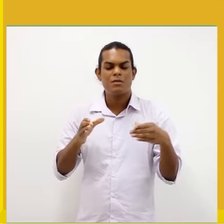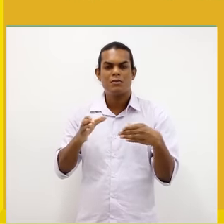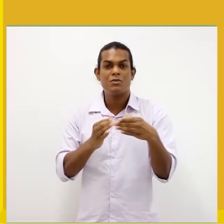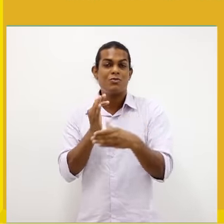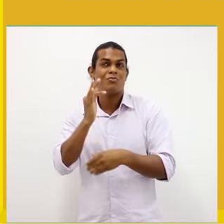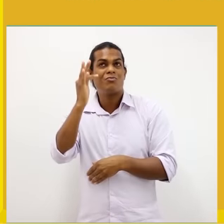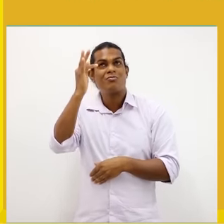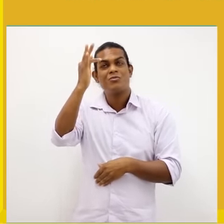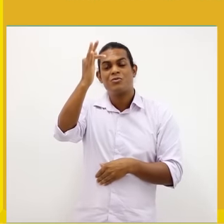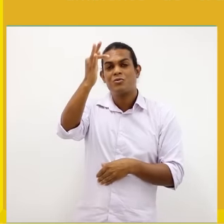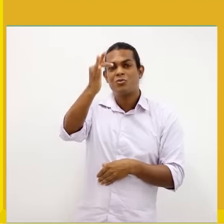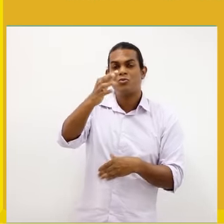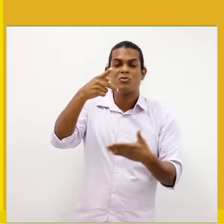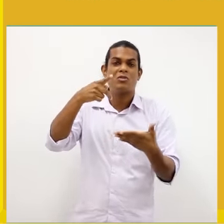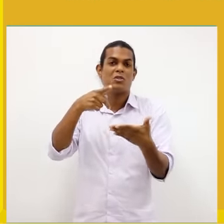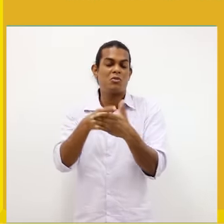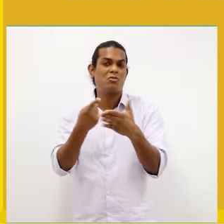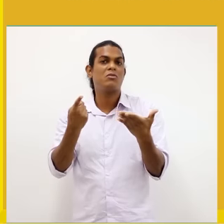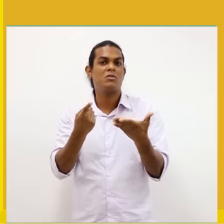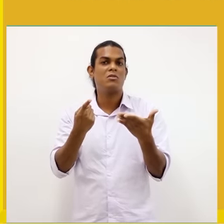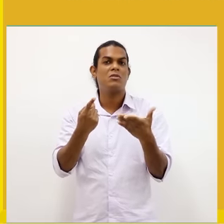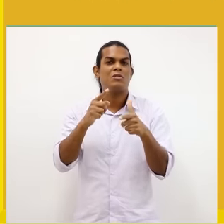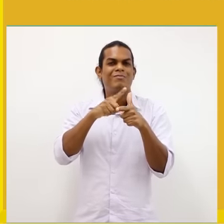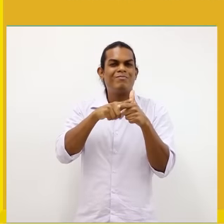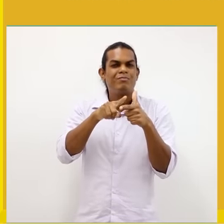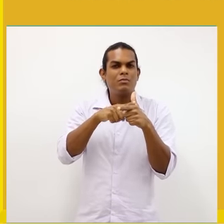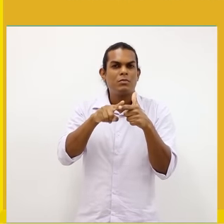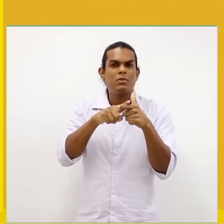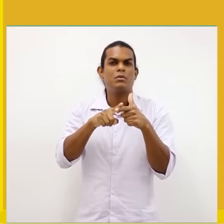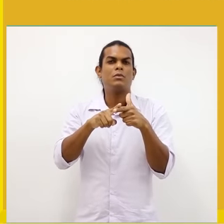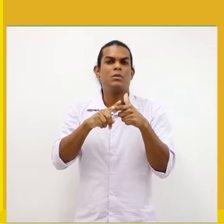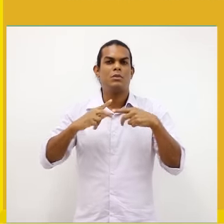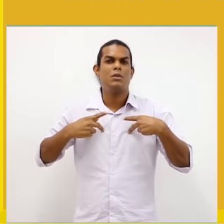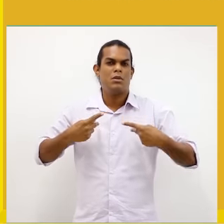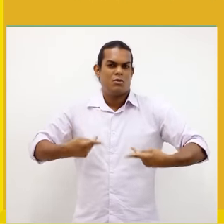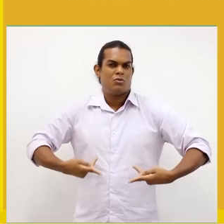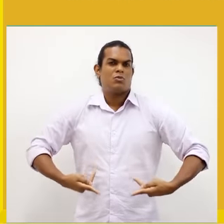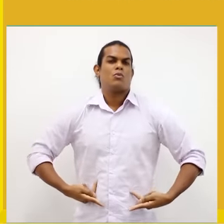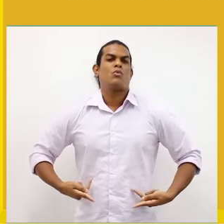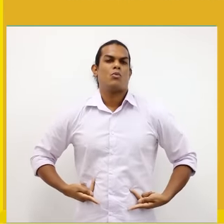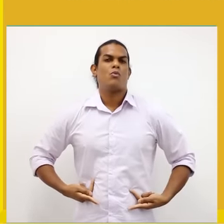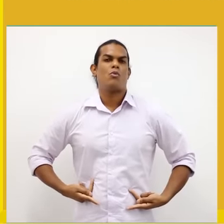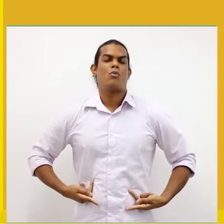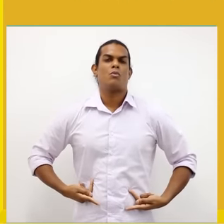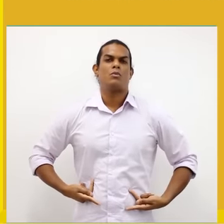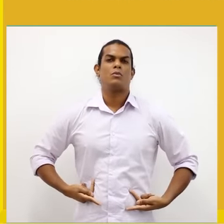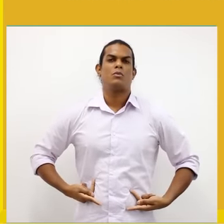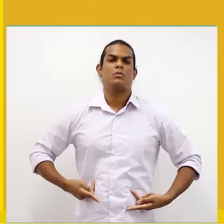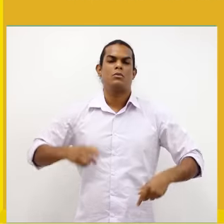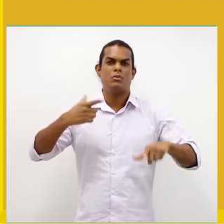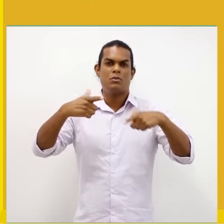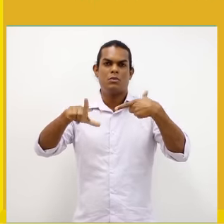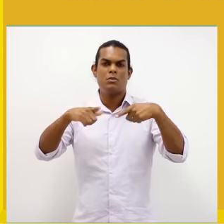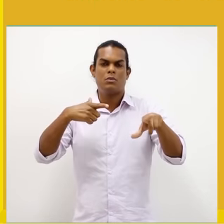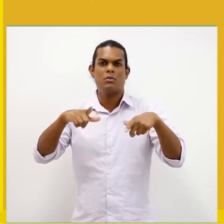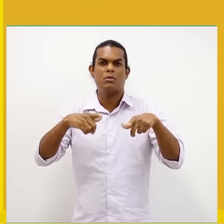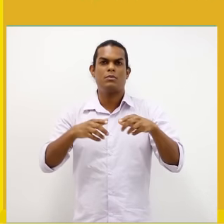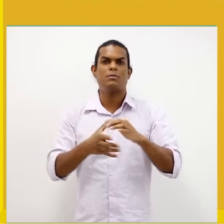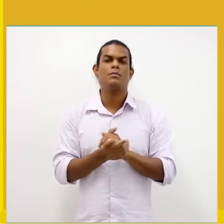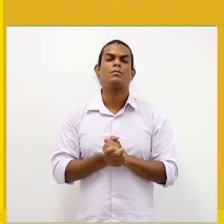trabalhador, seja por a condição física e o bem-estar psicológico. Tem que dar os dois bem-estar, o bem-estar